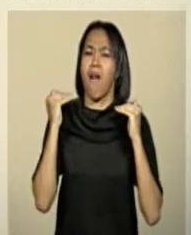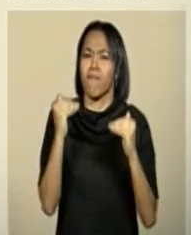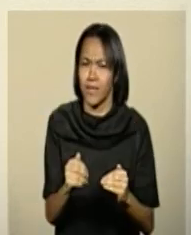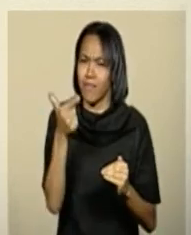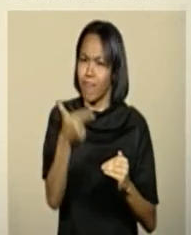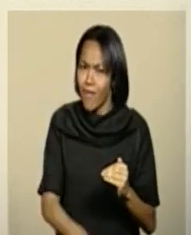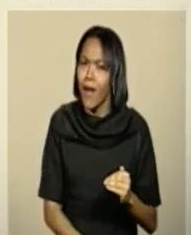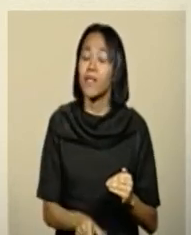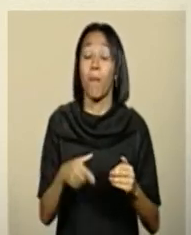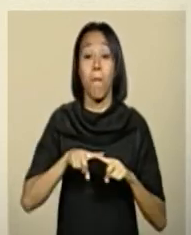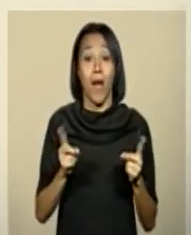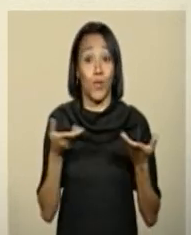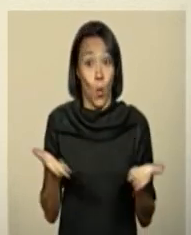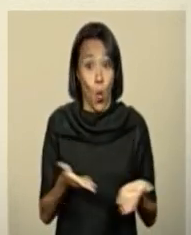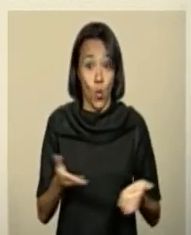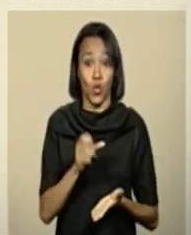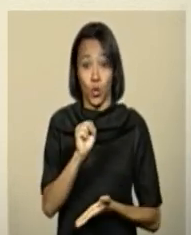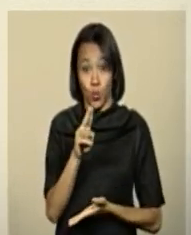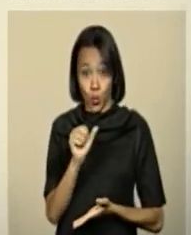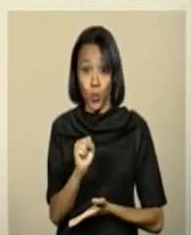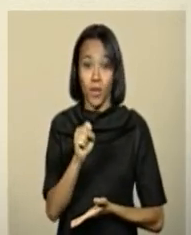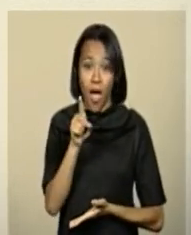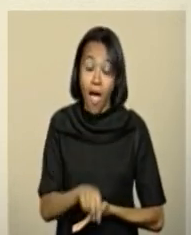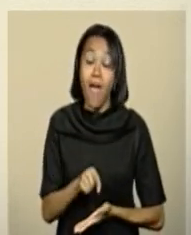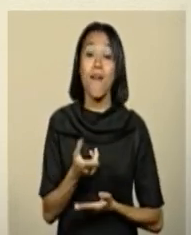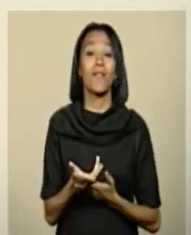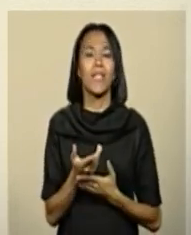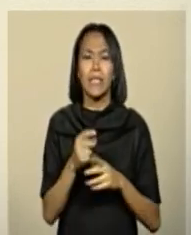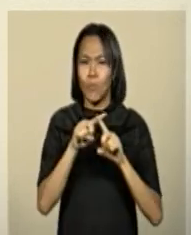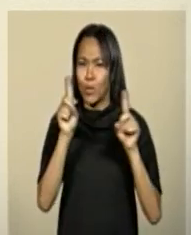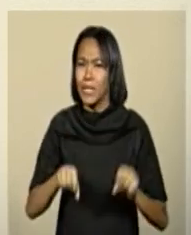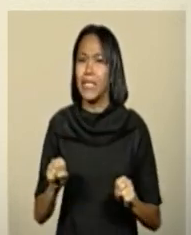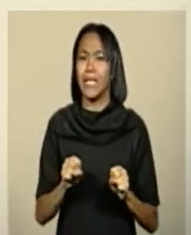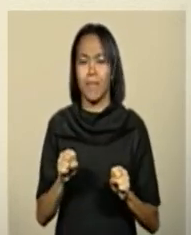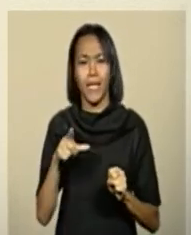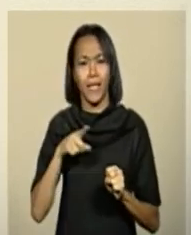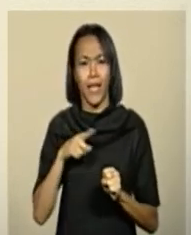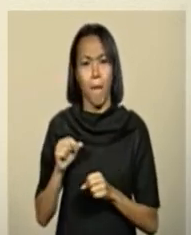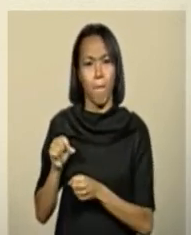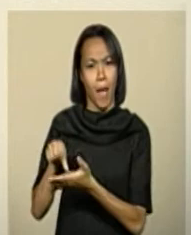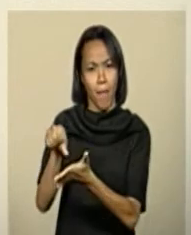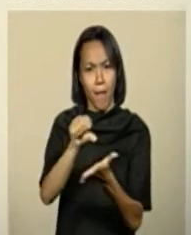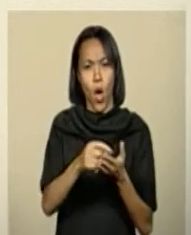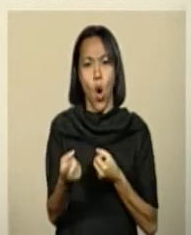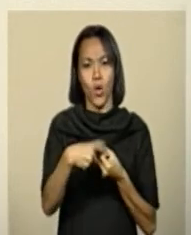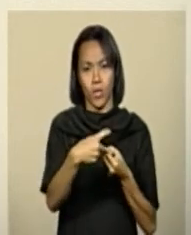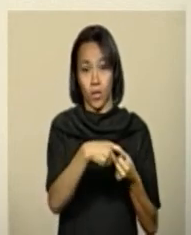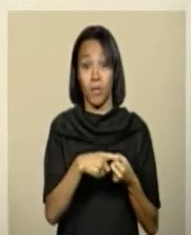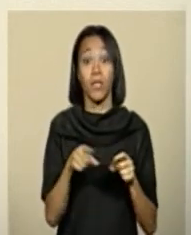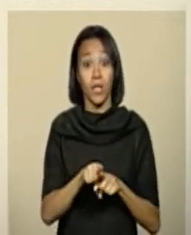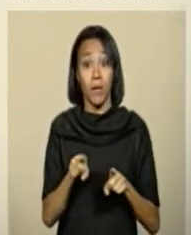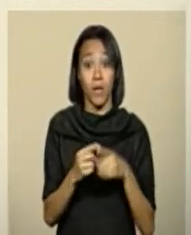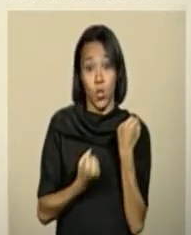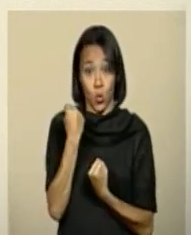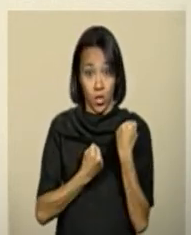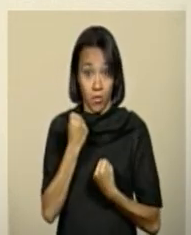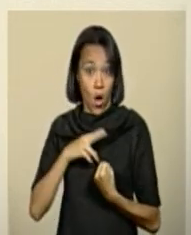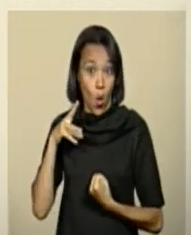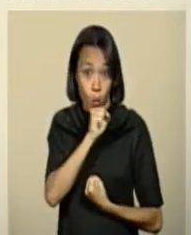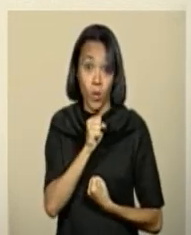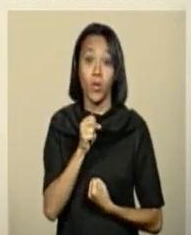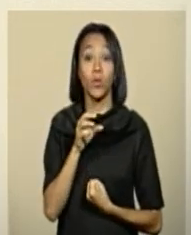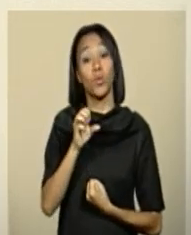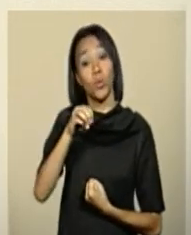muito, mas hoje o SUS é uma rede que conta com hospitais, com o socorro e o transporte eficiente do